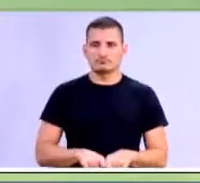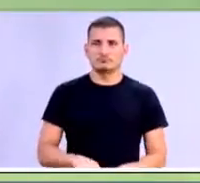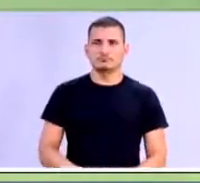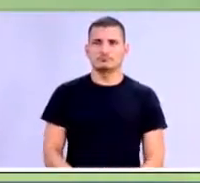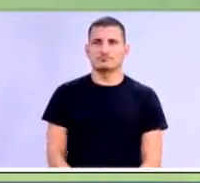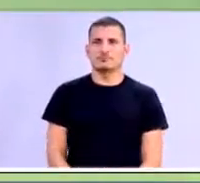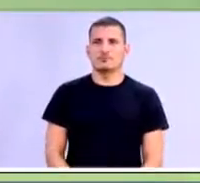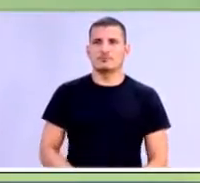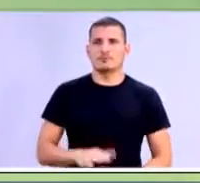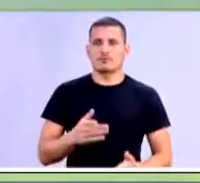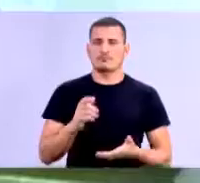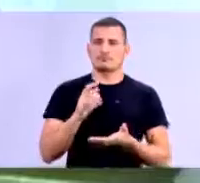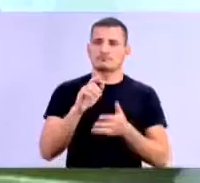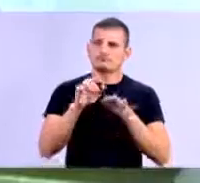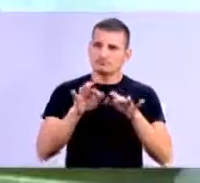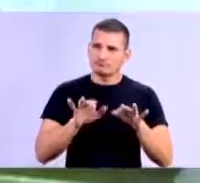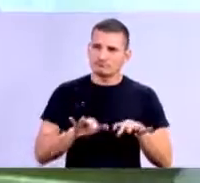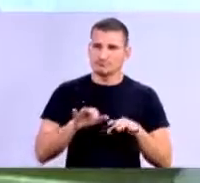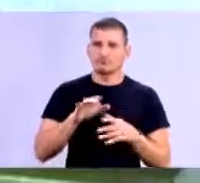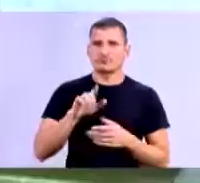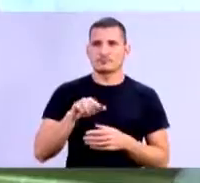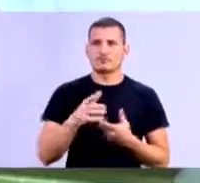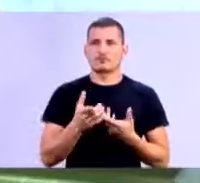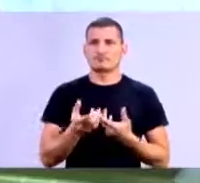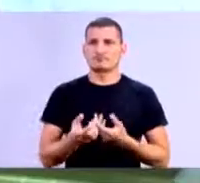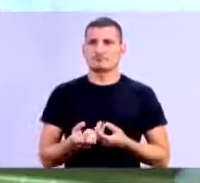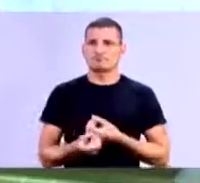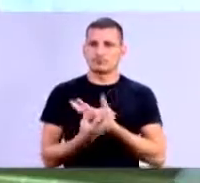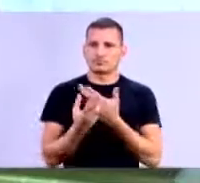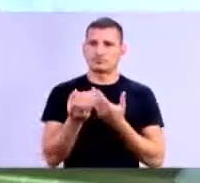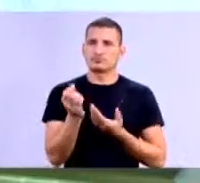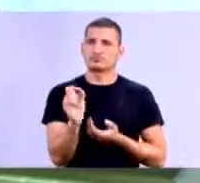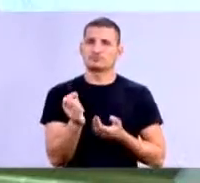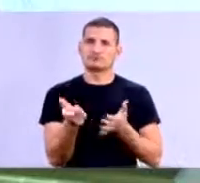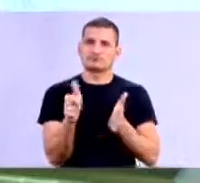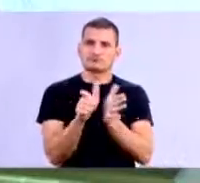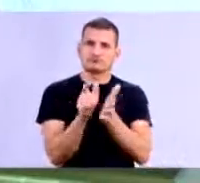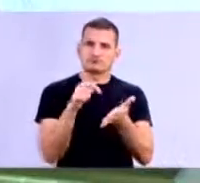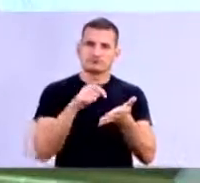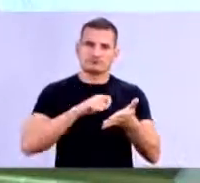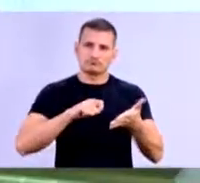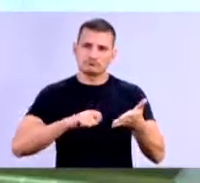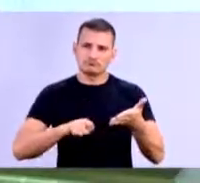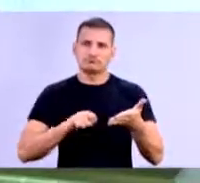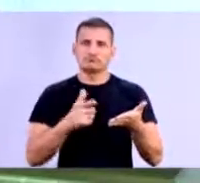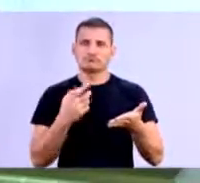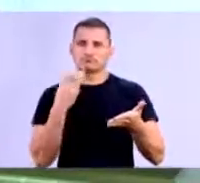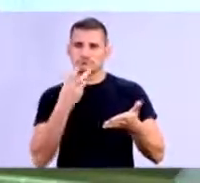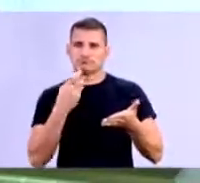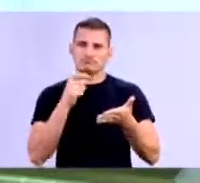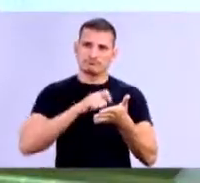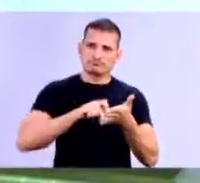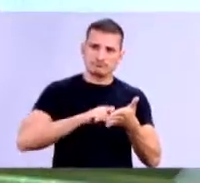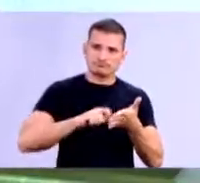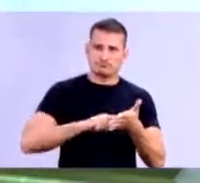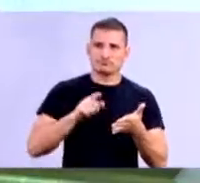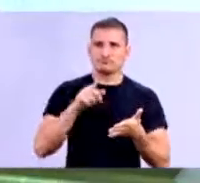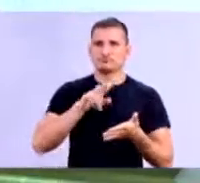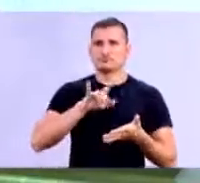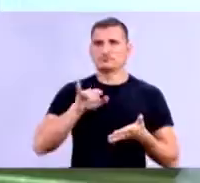então redigir é produzir, colocar no papel aquilo que é verbalizado oralmente. Então você